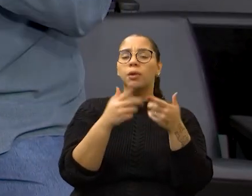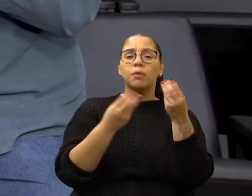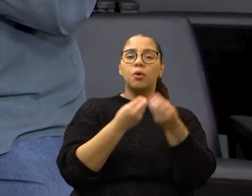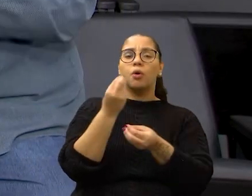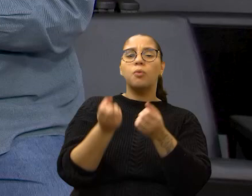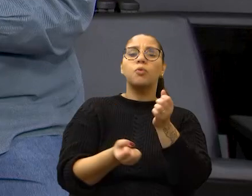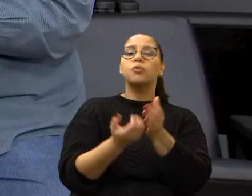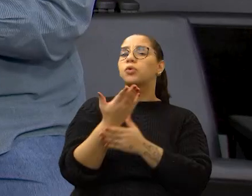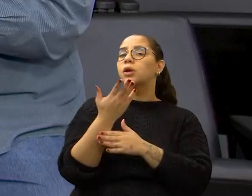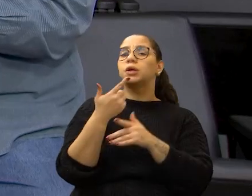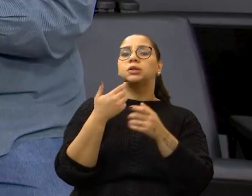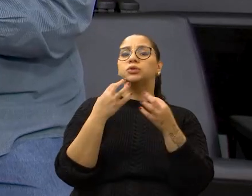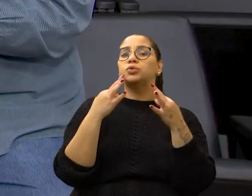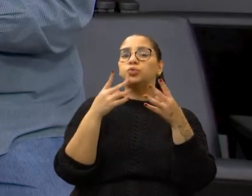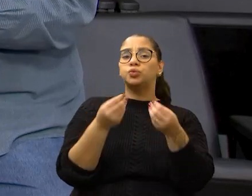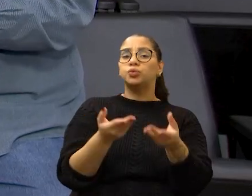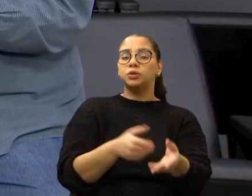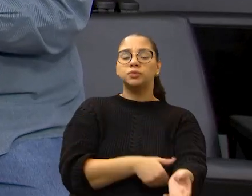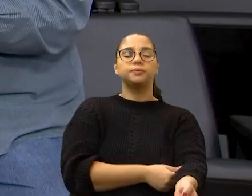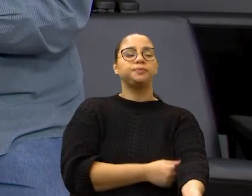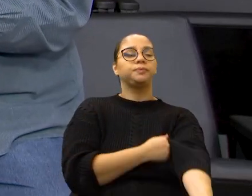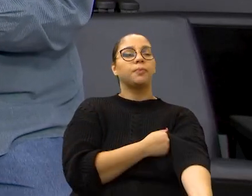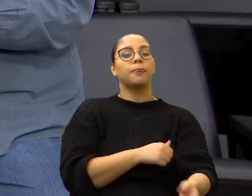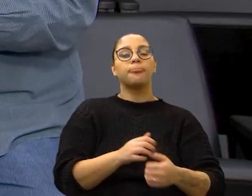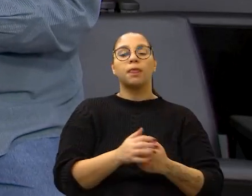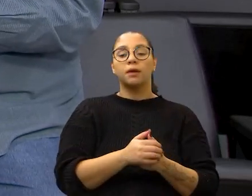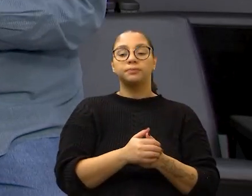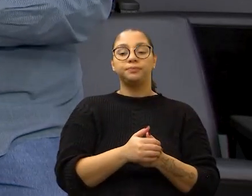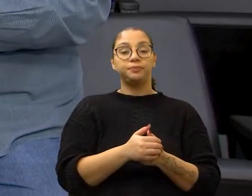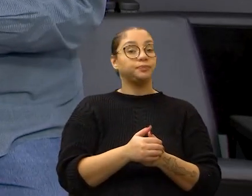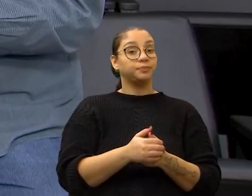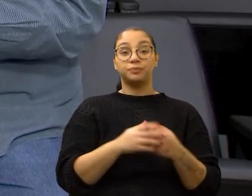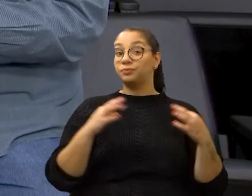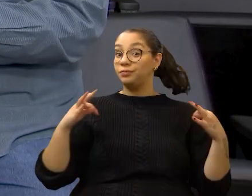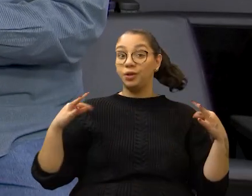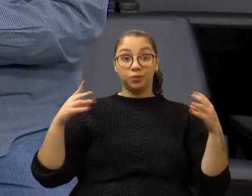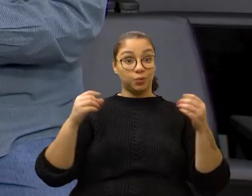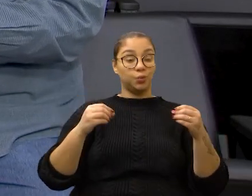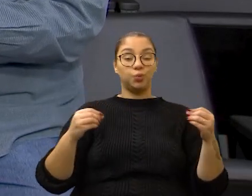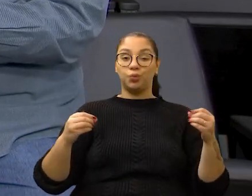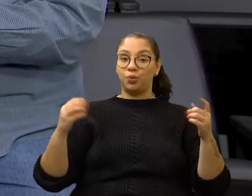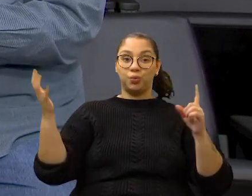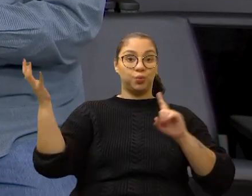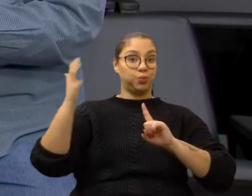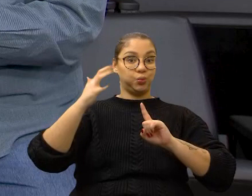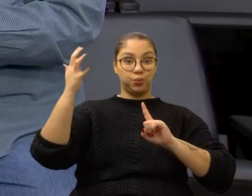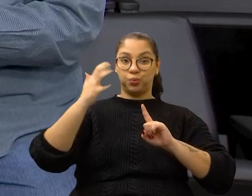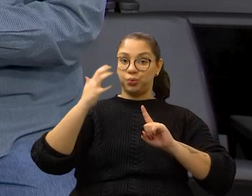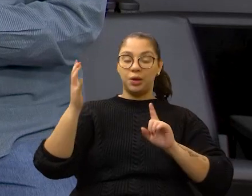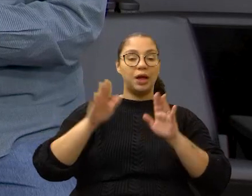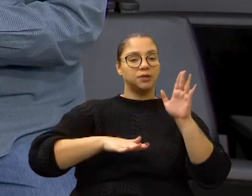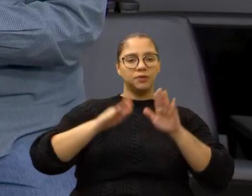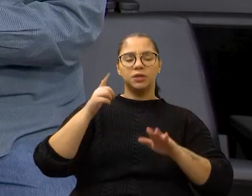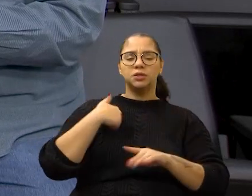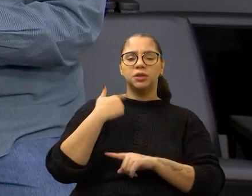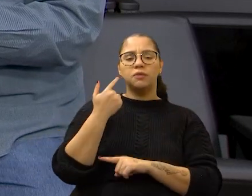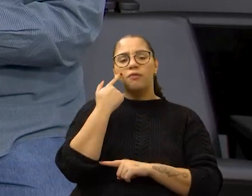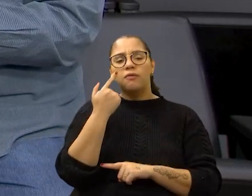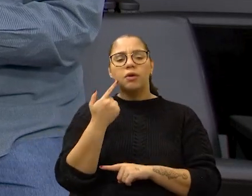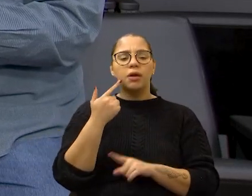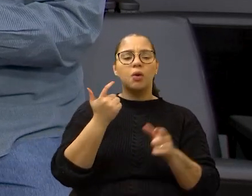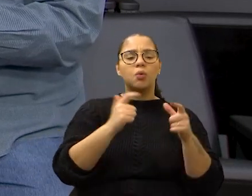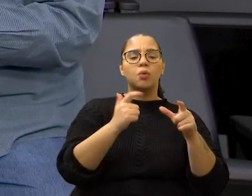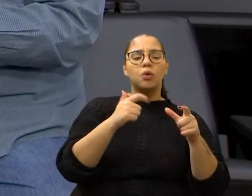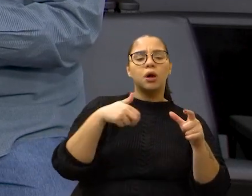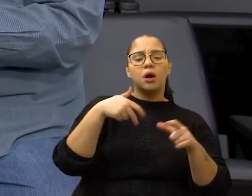é que surgem todas essas demandas? Elas chegam por todos os lados, né? Muitas vezes sou eu mesmo que passo em